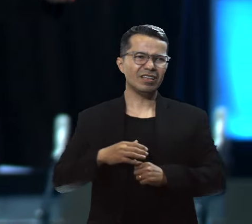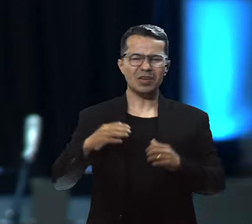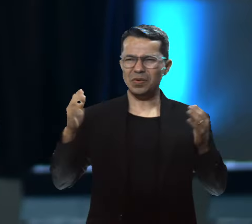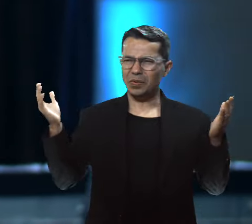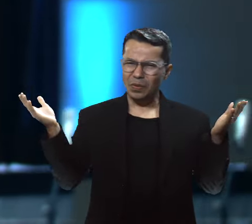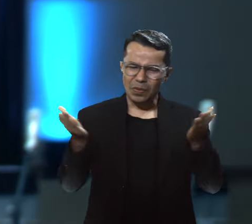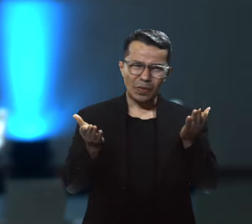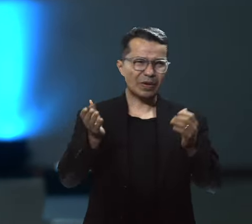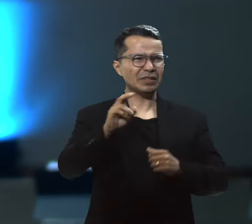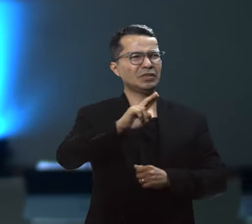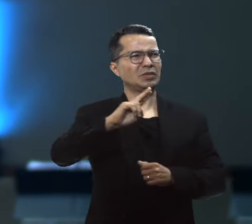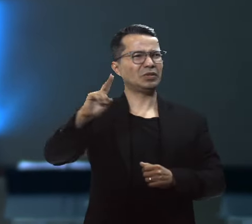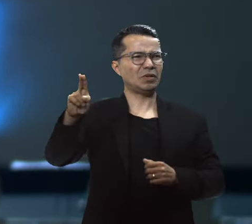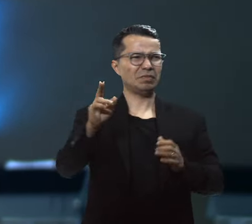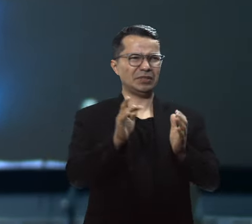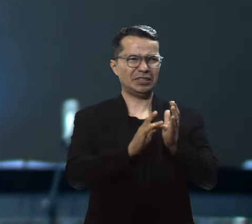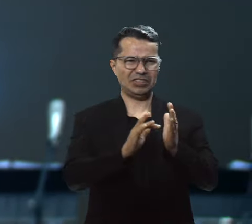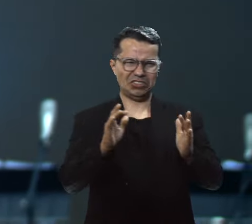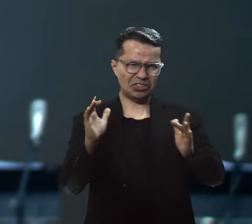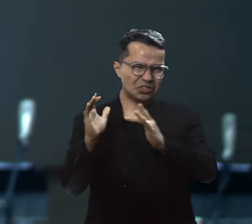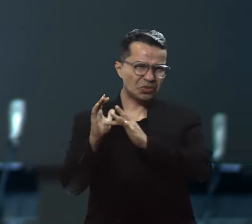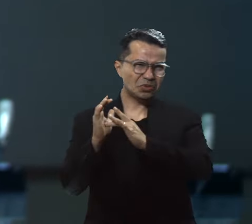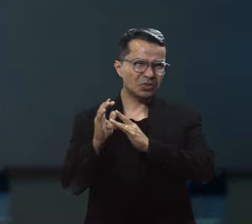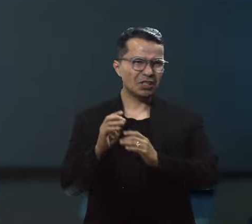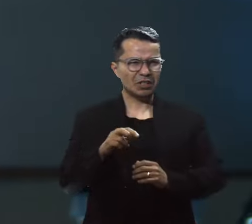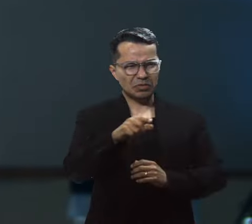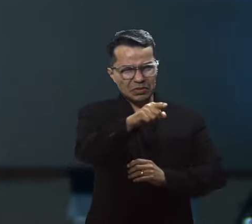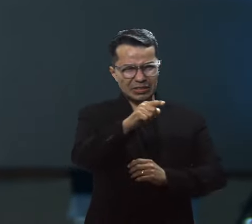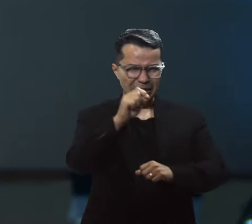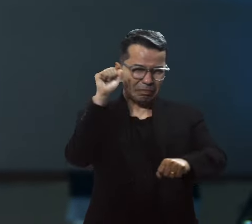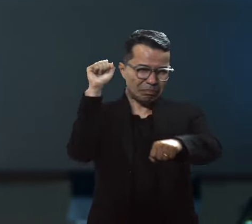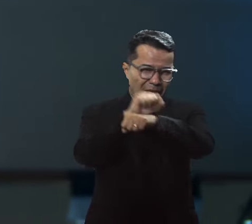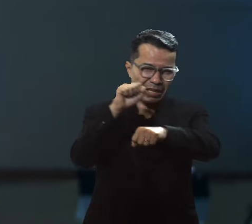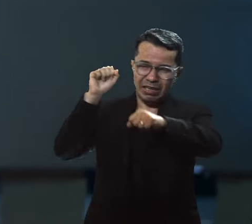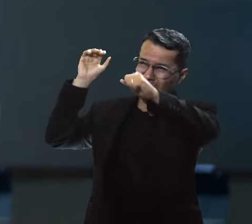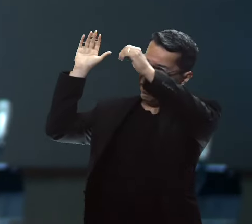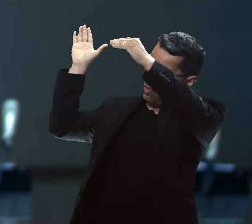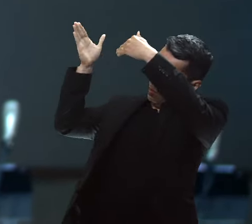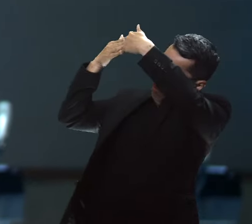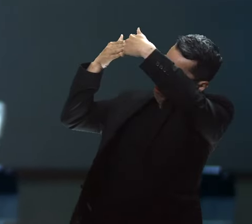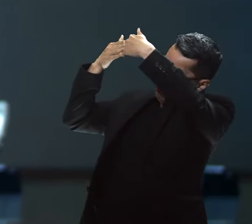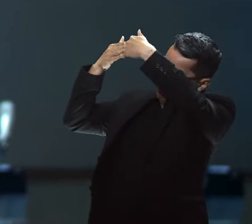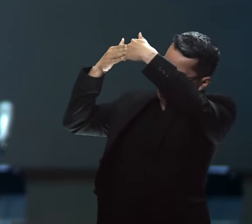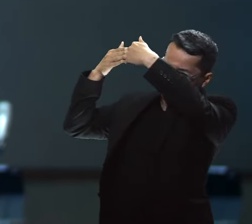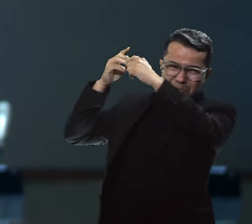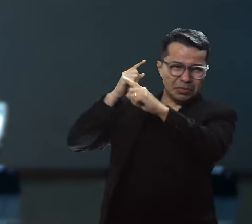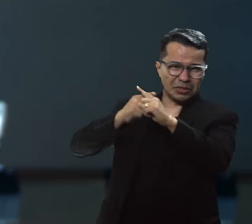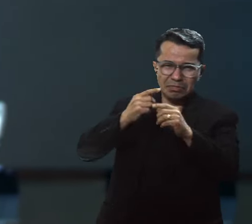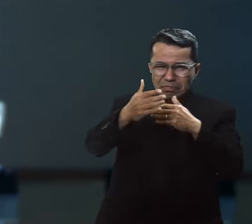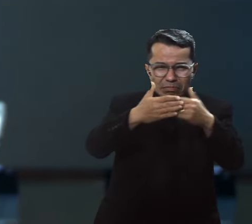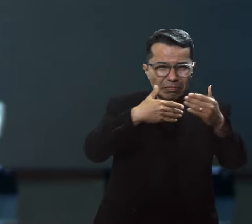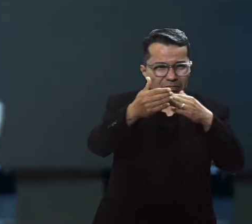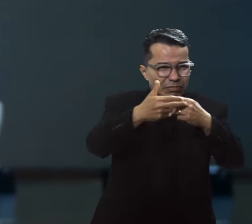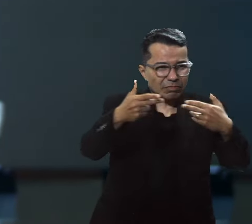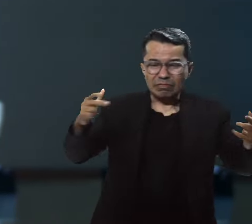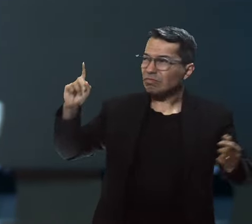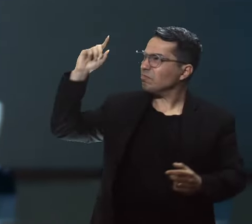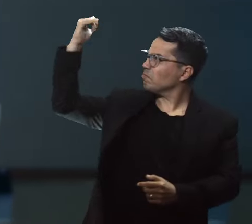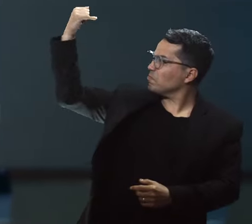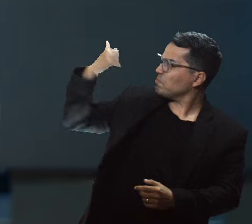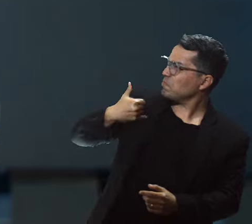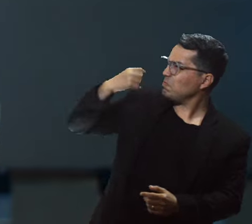Hoje, em nome de Jesus, você vai parar de censurar Deus, porque tudo que Ele te mandar fazer, você